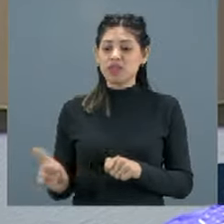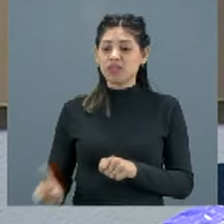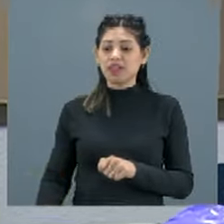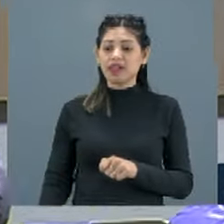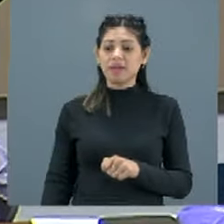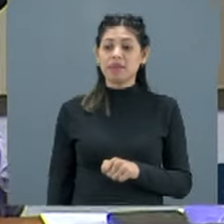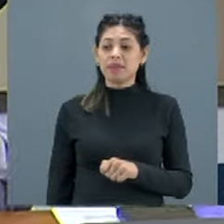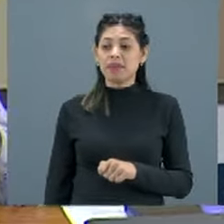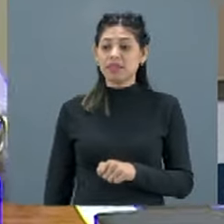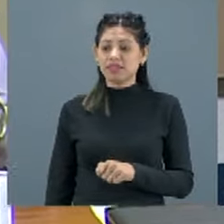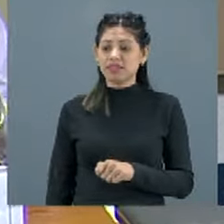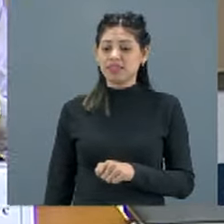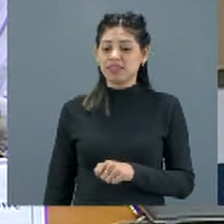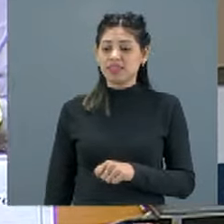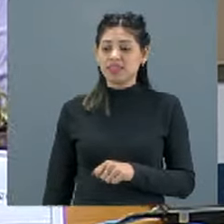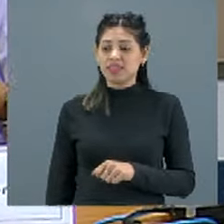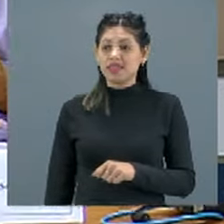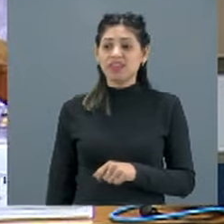Se